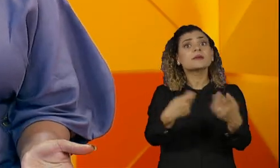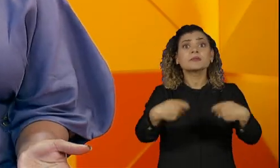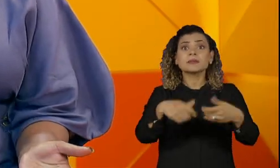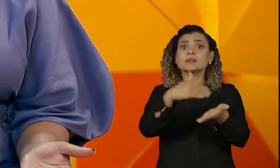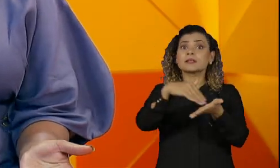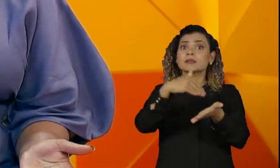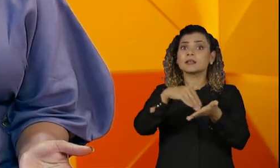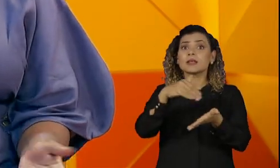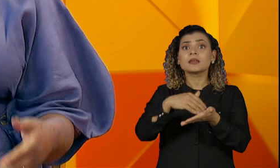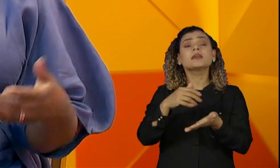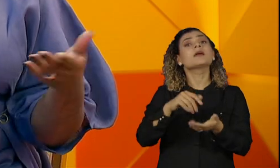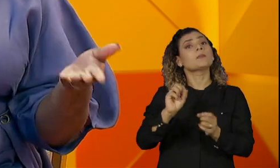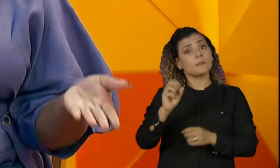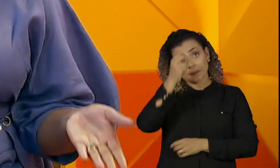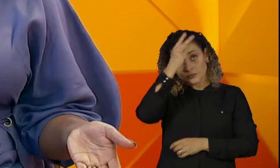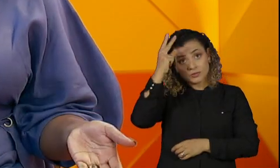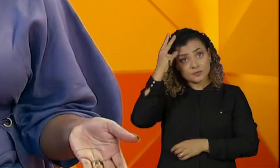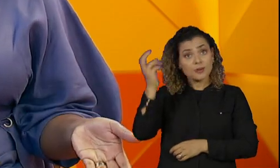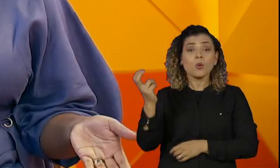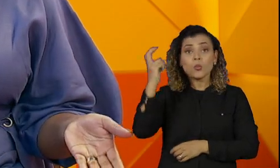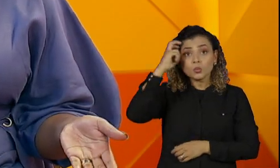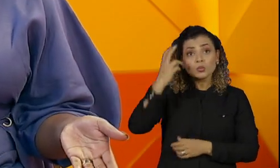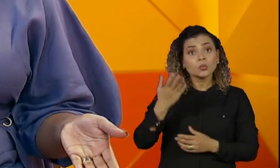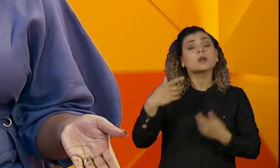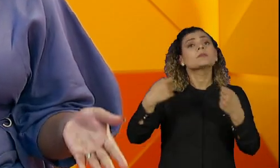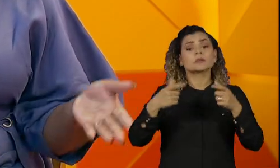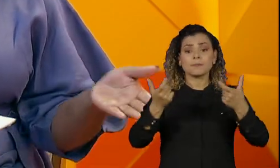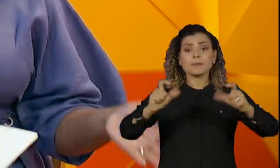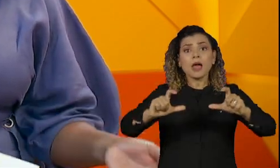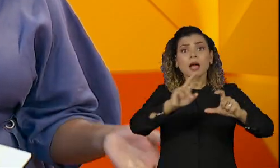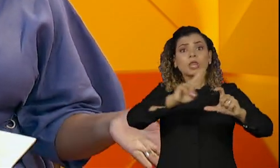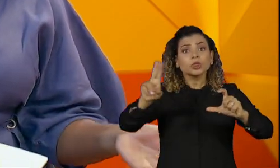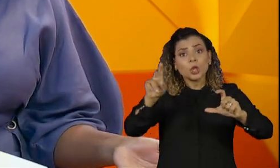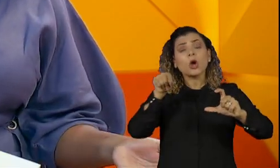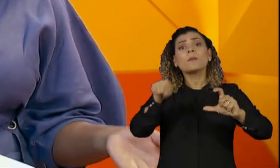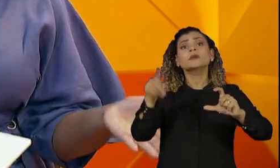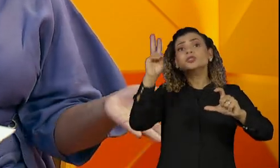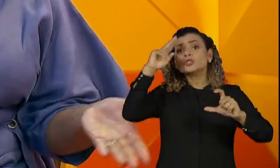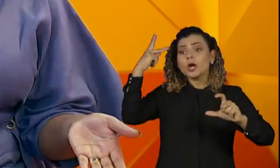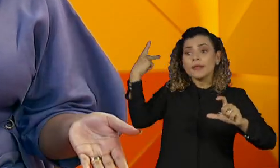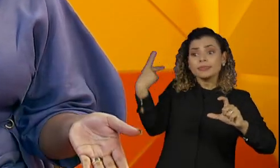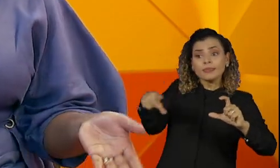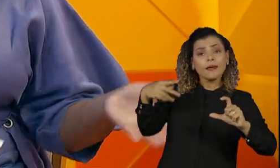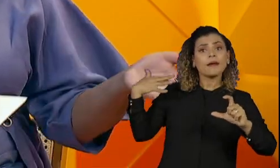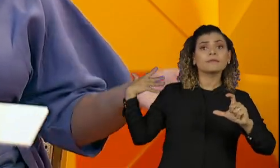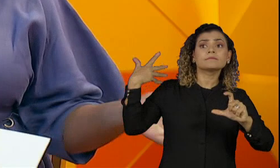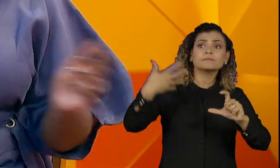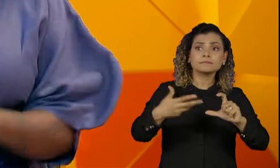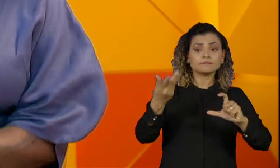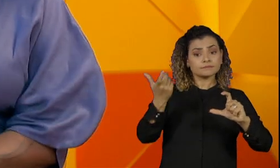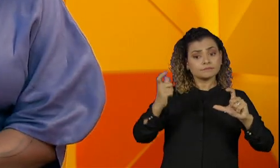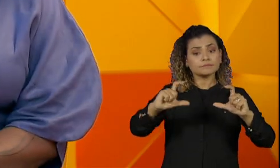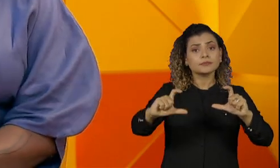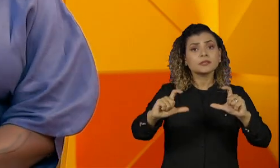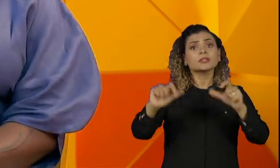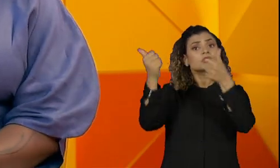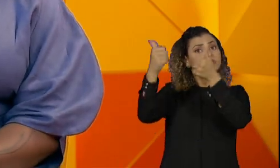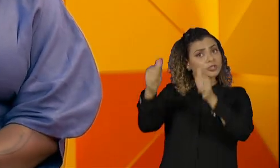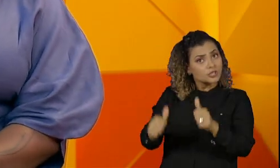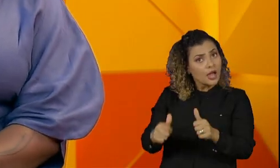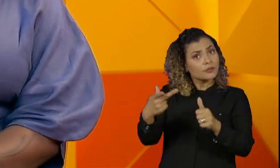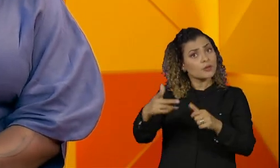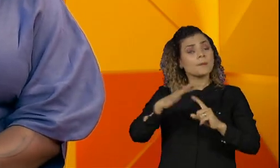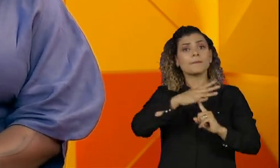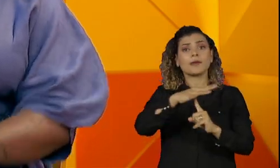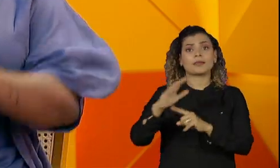Secretaria Municipal de Cultura. Cadê a placa dizendo ali quem que é a história da madrinha Eunice ao lado da sua estátua na Praça